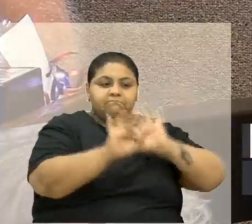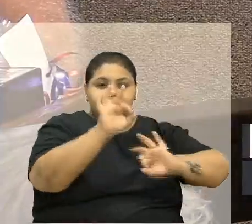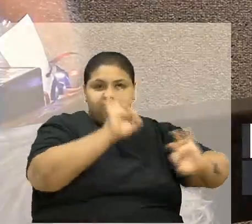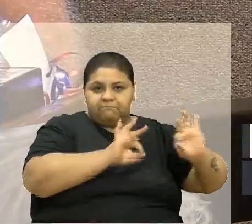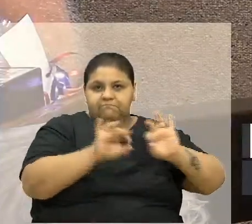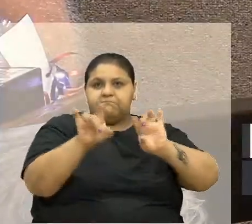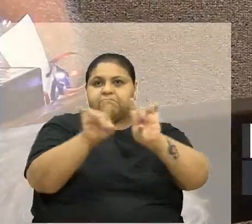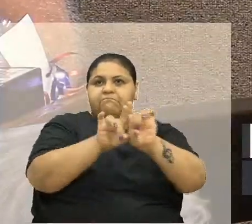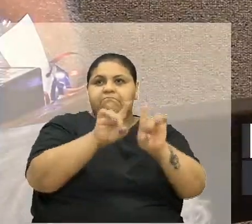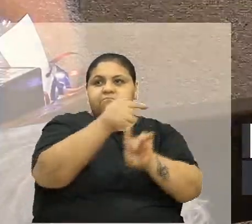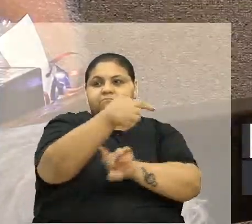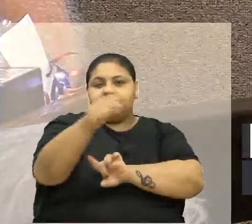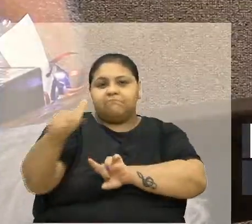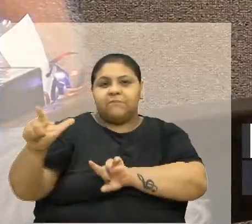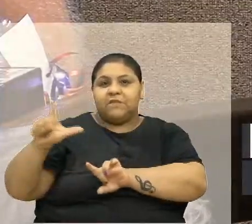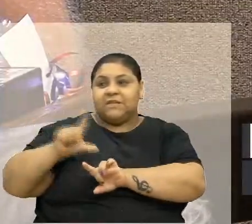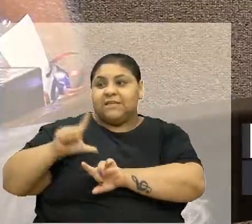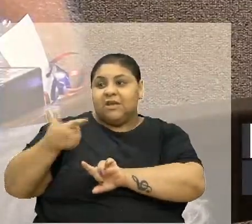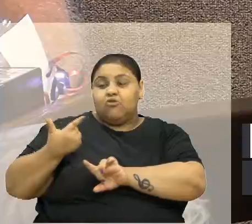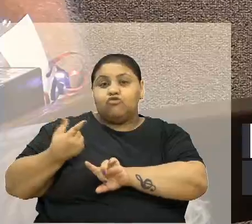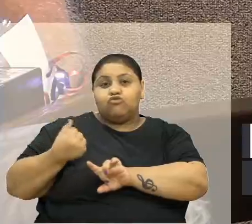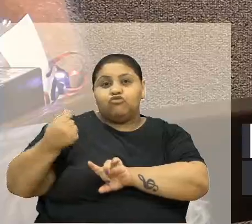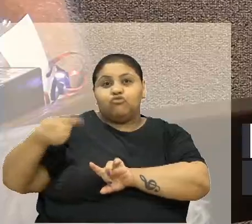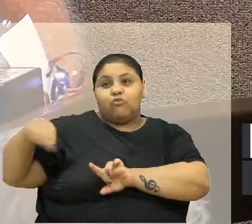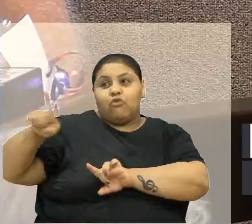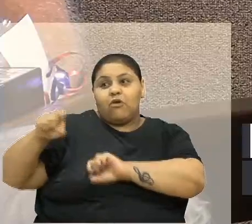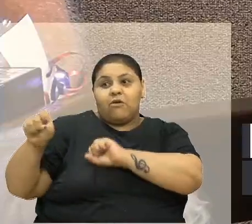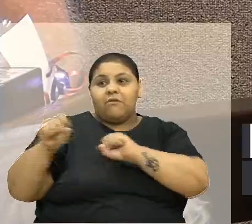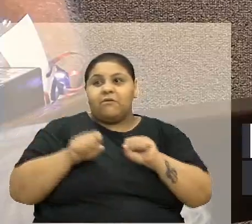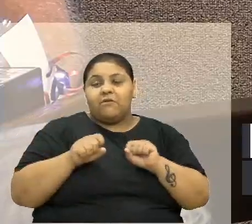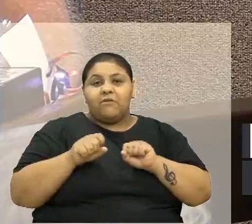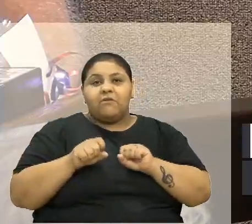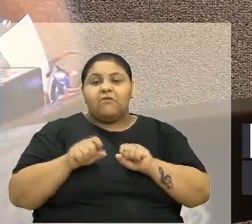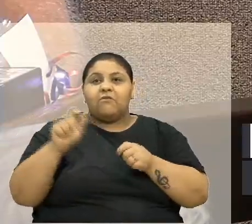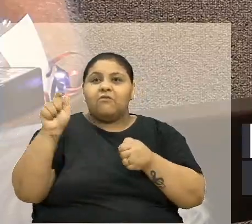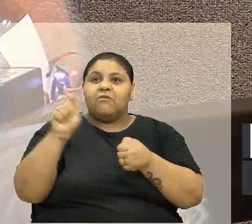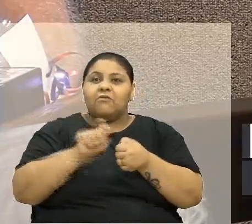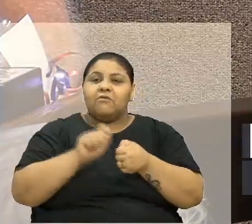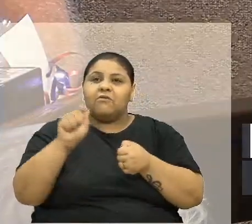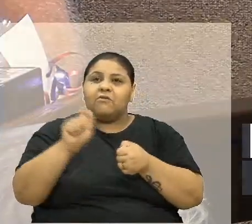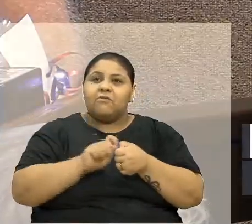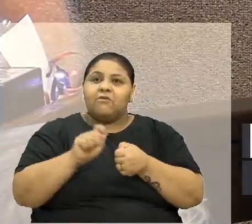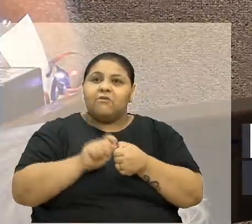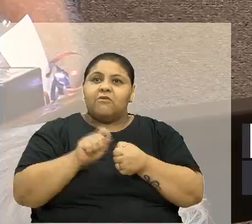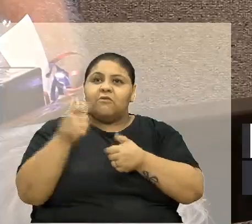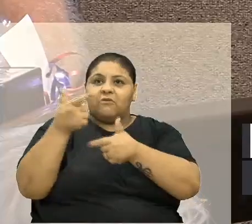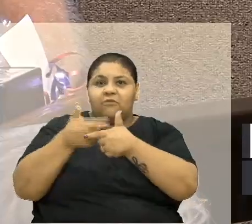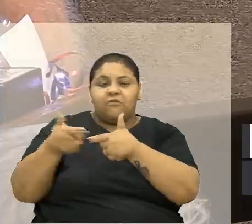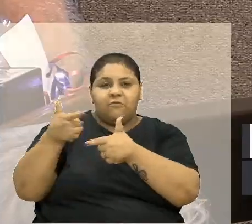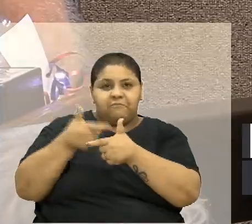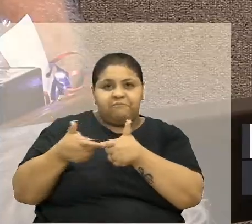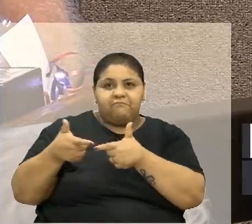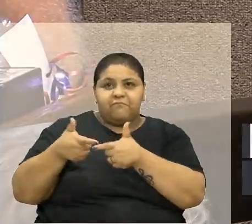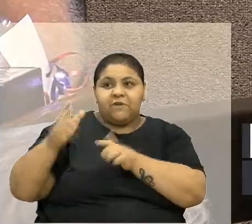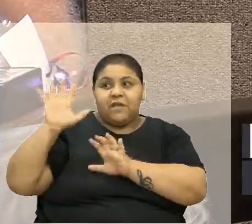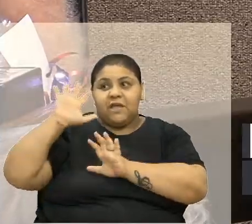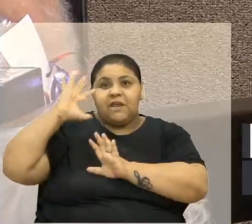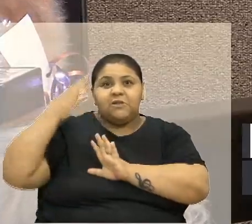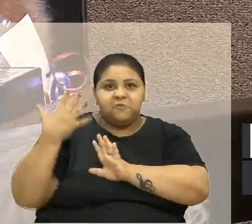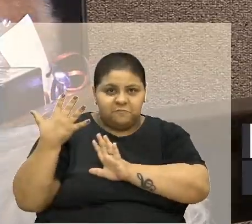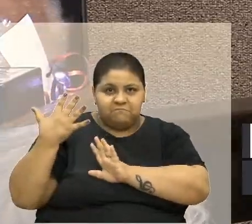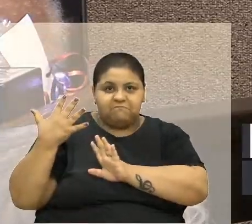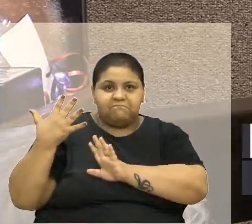por diante, ter orçamento para que a gente possa poder fazer com que estas situações sejam